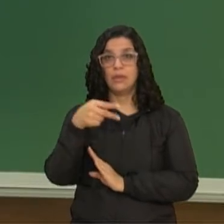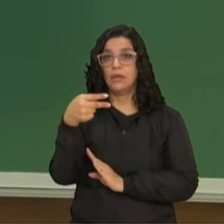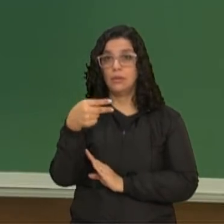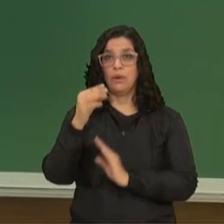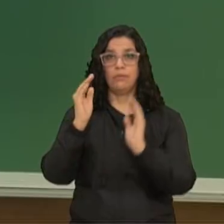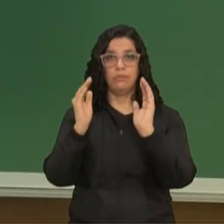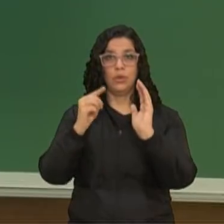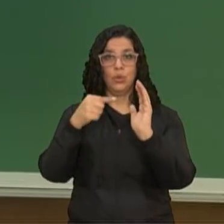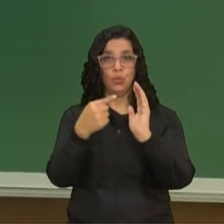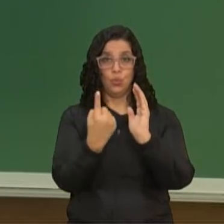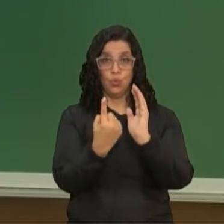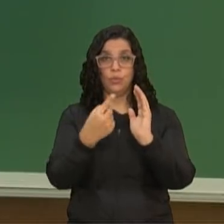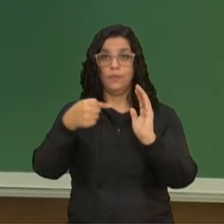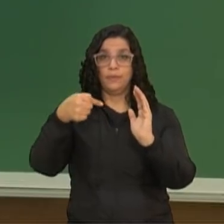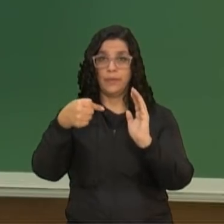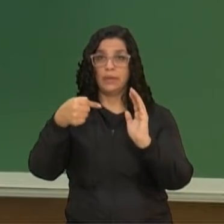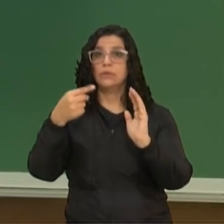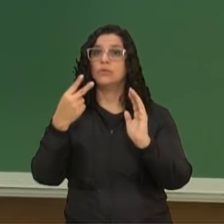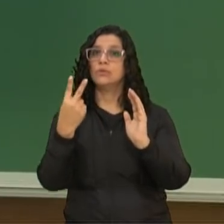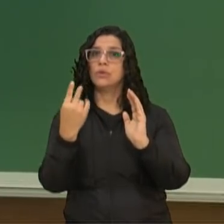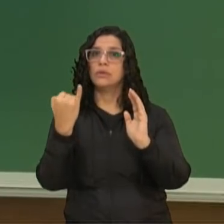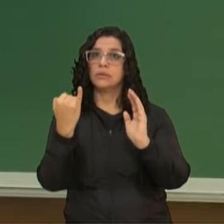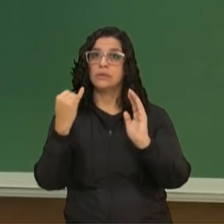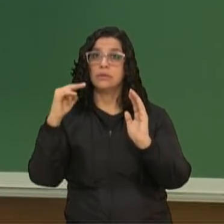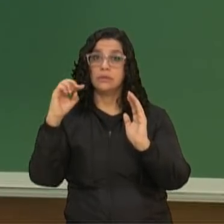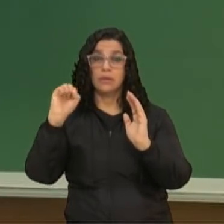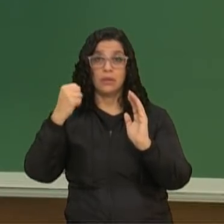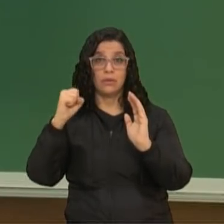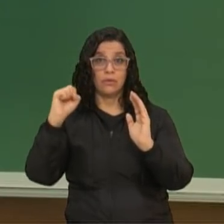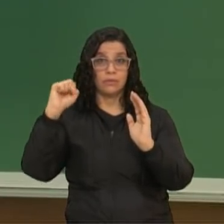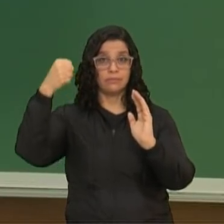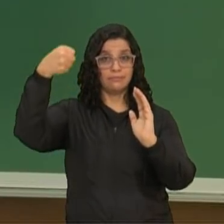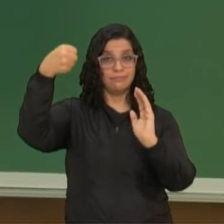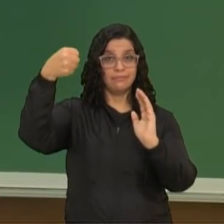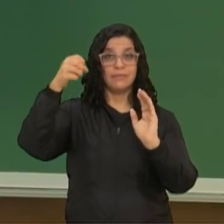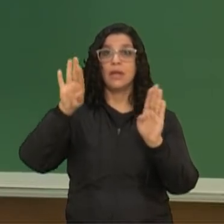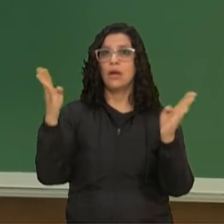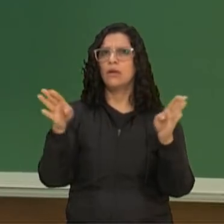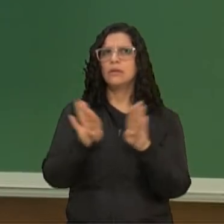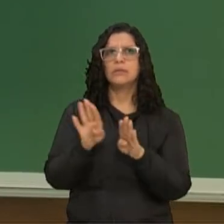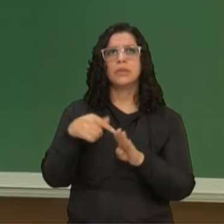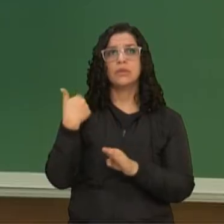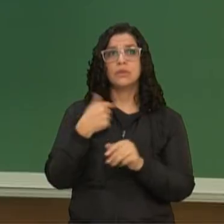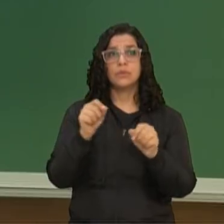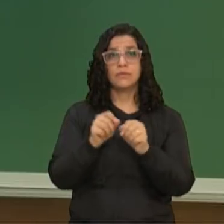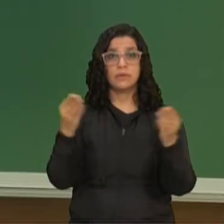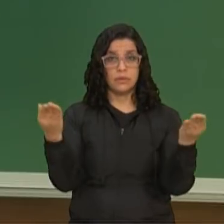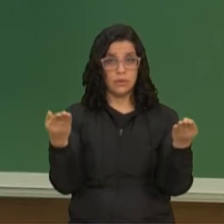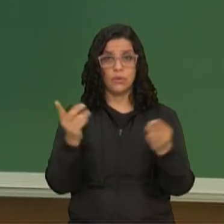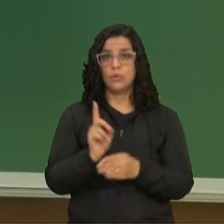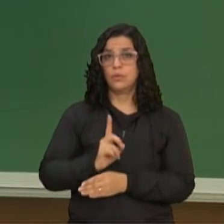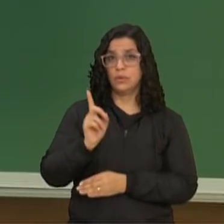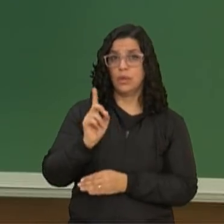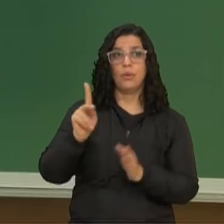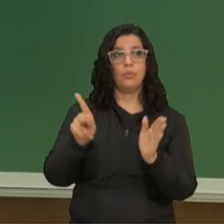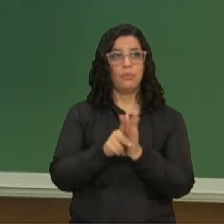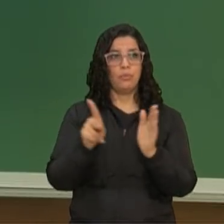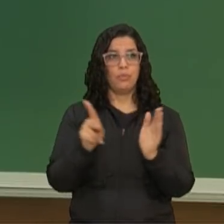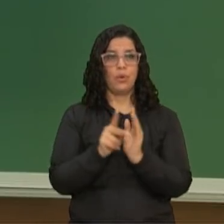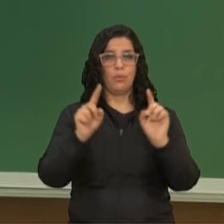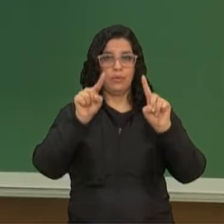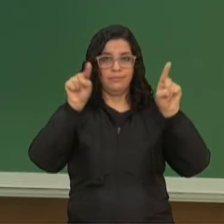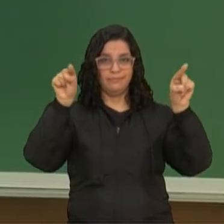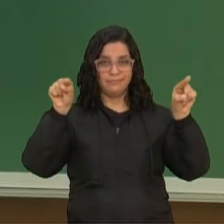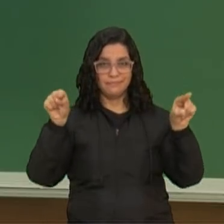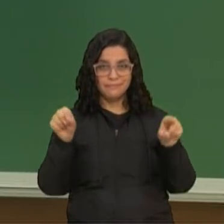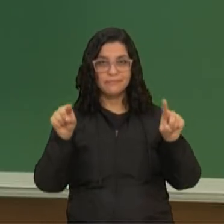igual a 1 menos 2i elevado à oitava potência. Então, a primeira coisa que a gente vai fazer é o quê? Fazer a decomposição